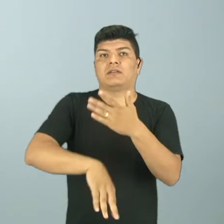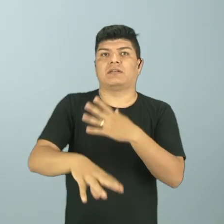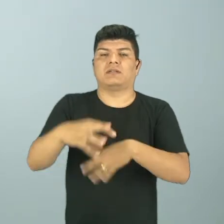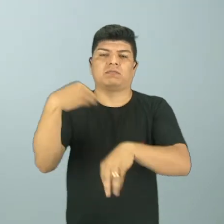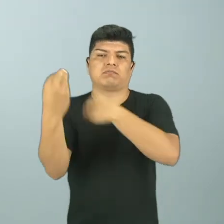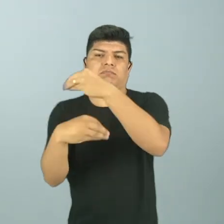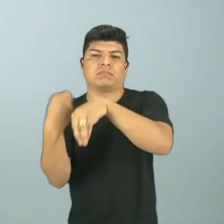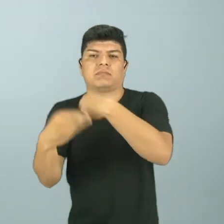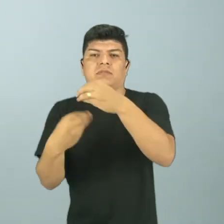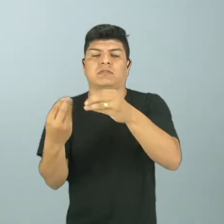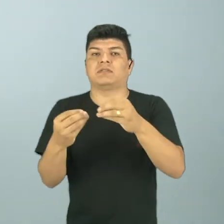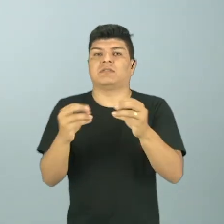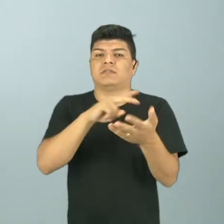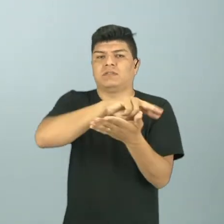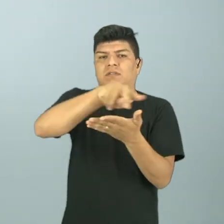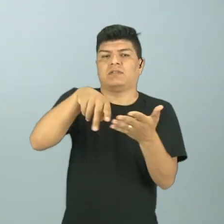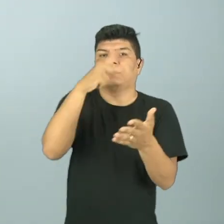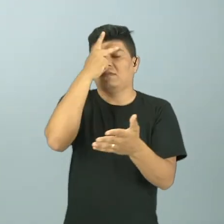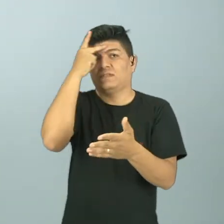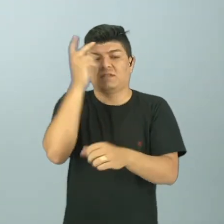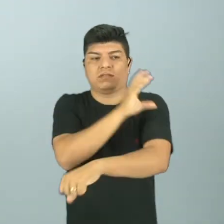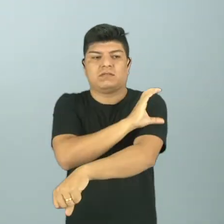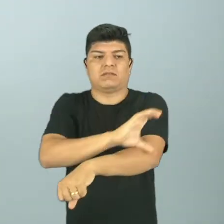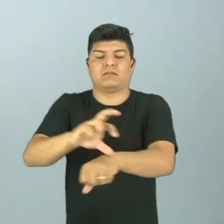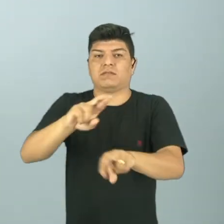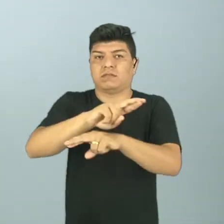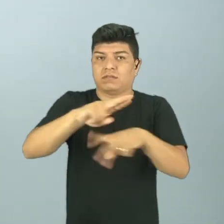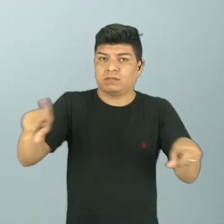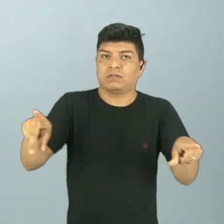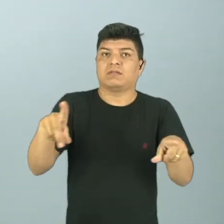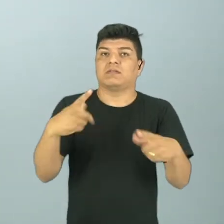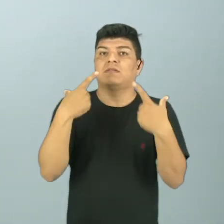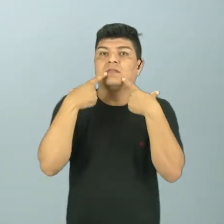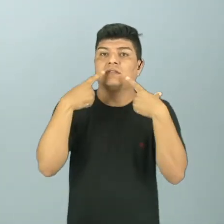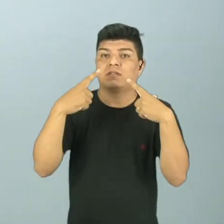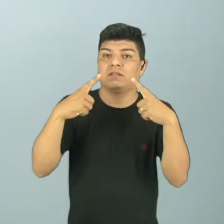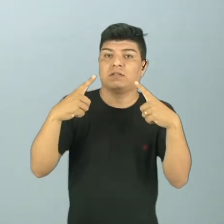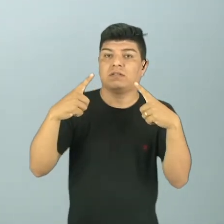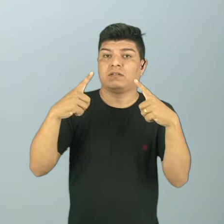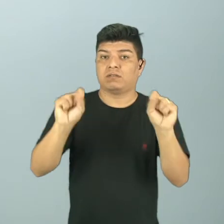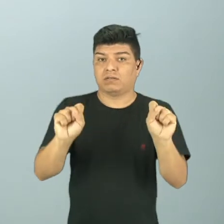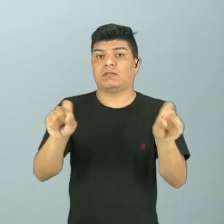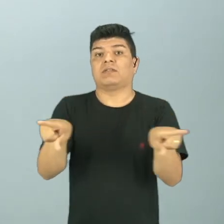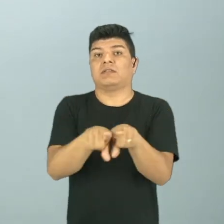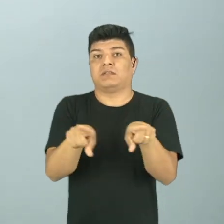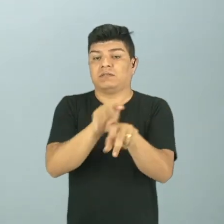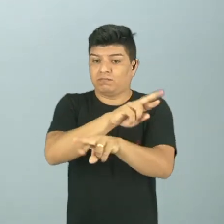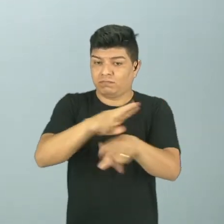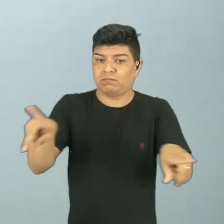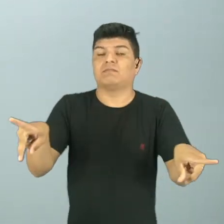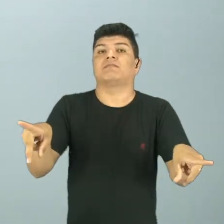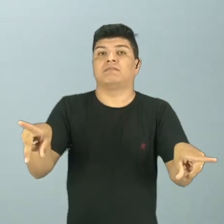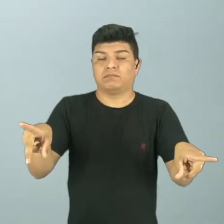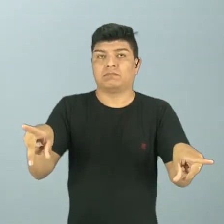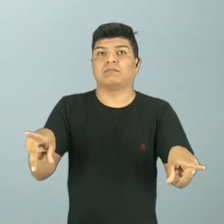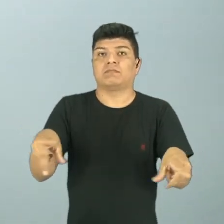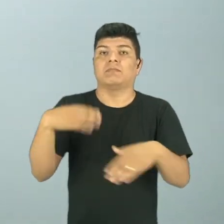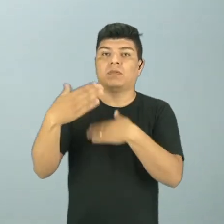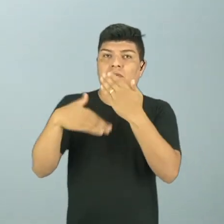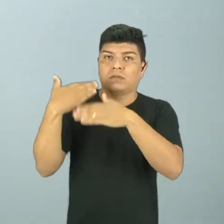misto, por essa união de várias pessoas com culturas diferentes, com línguas diferentes. Então, a gente tem muito esse